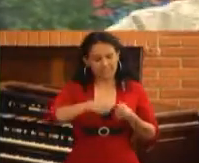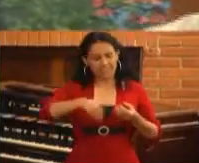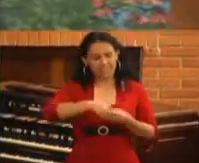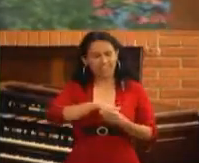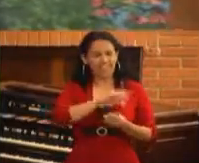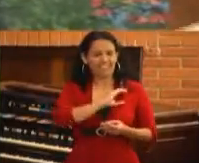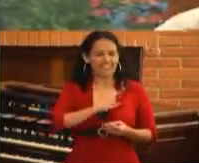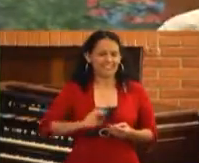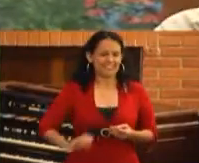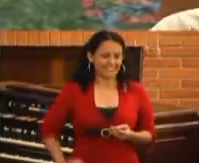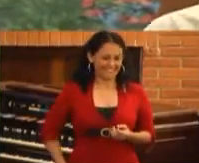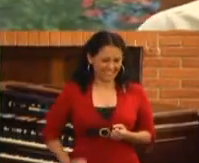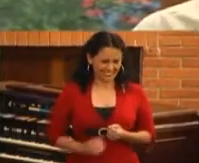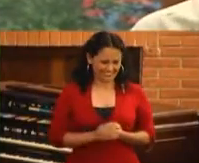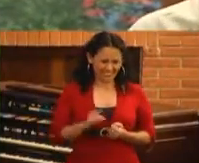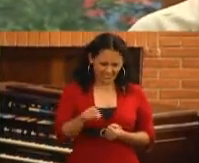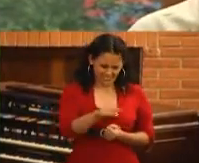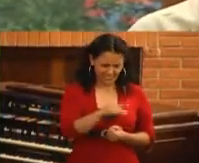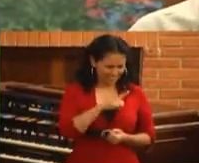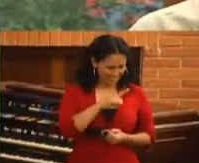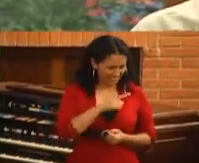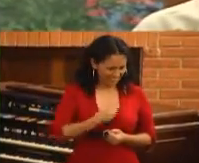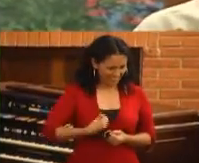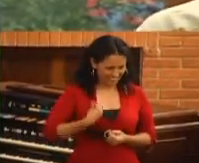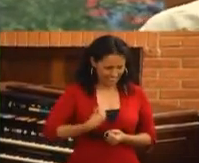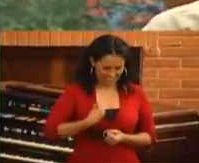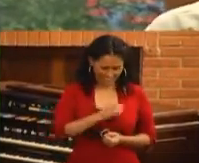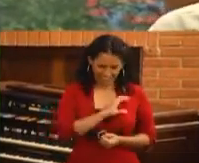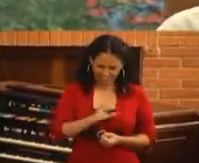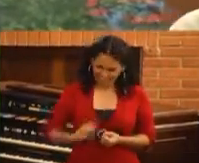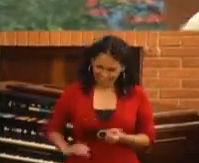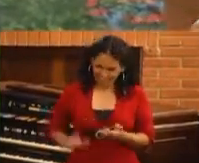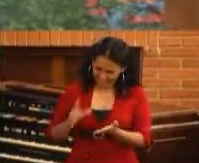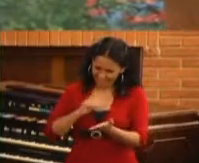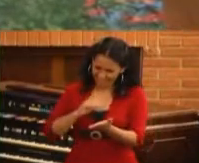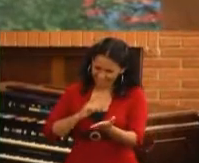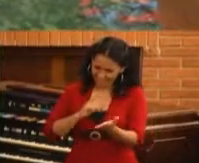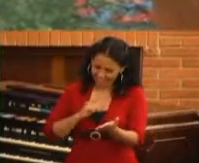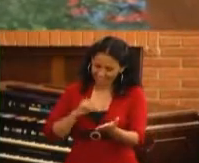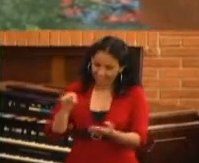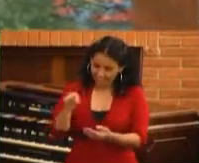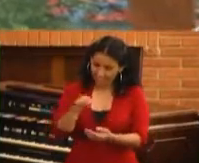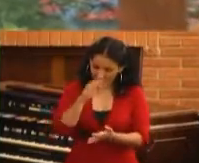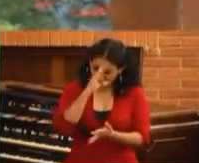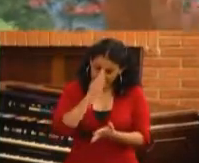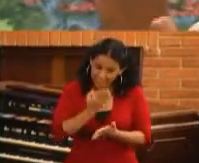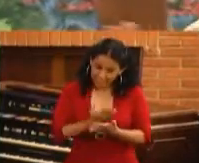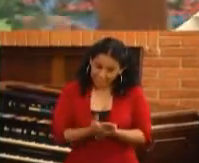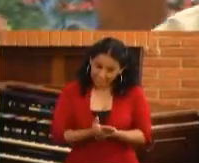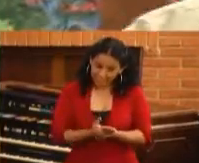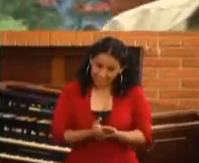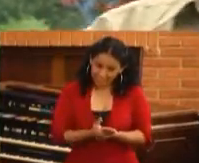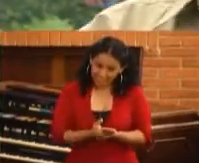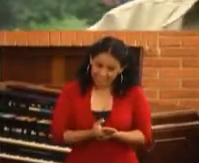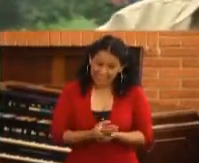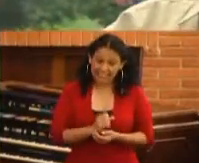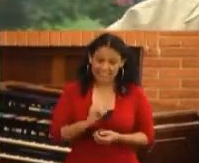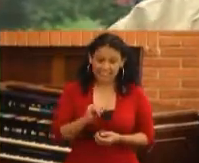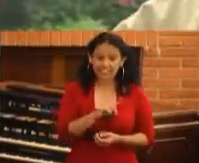É na vida dele. Você tem a vida de Cristo? Irmãos, quem tem a vida de